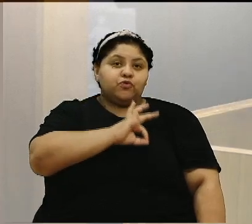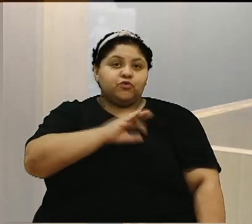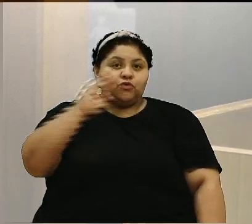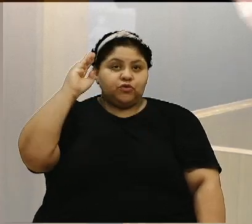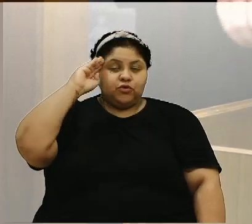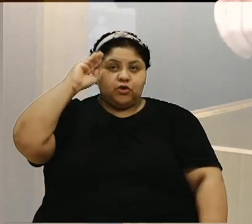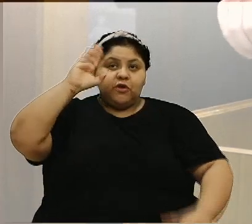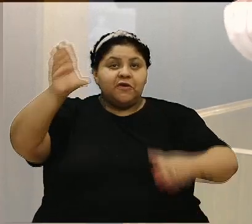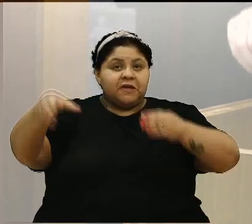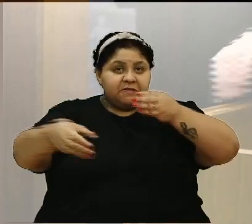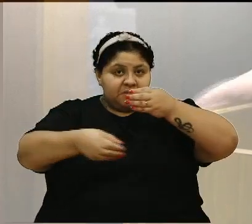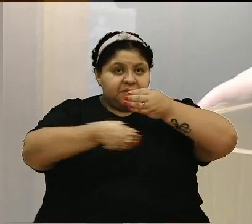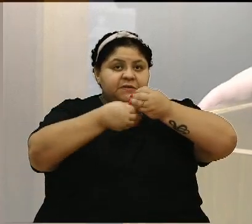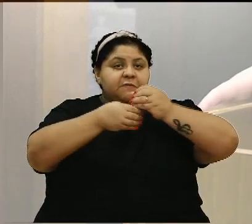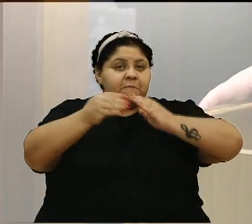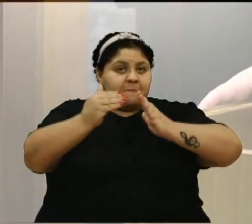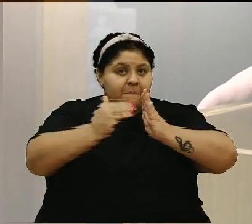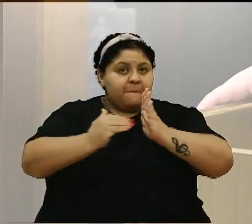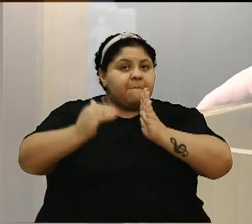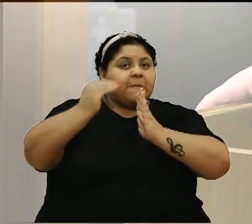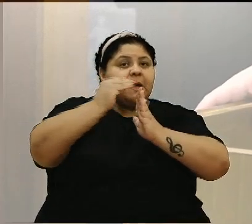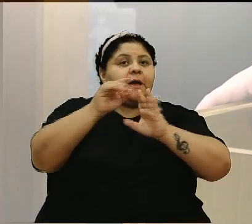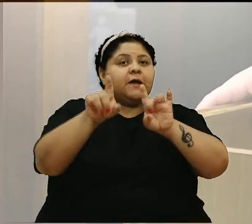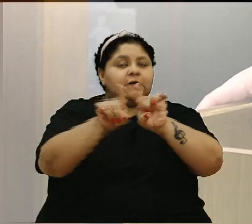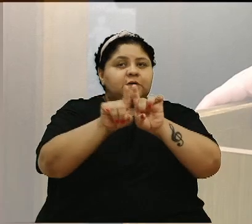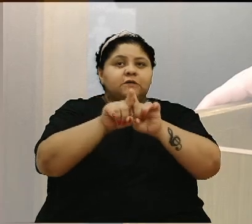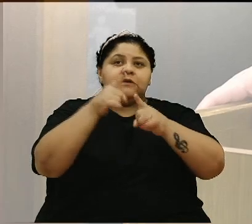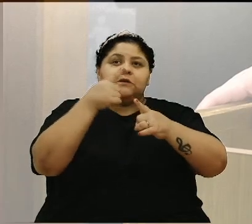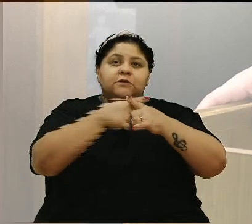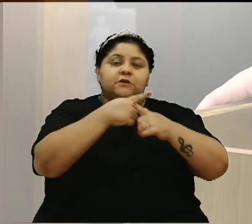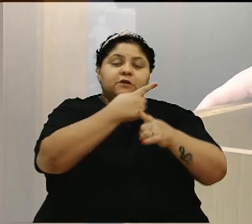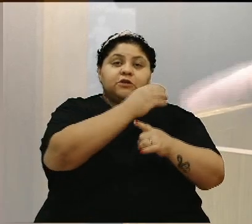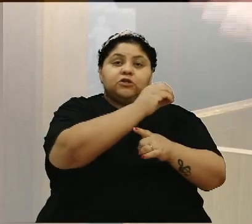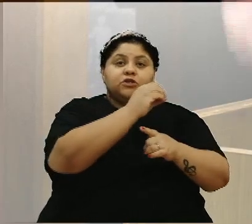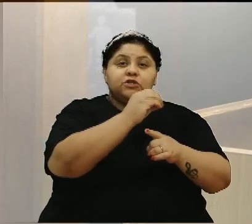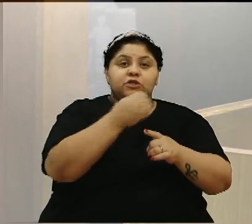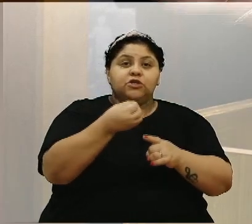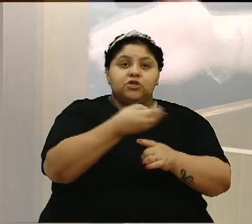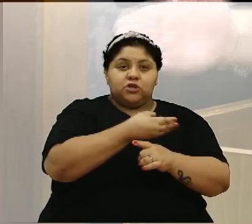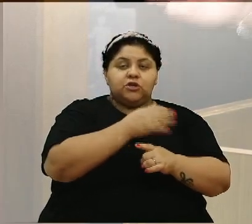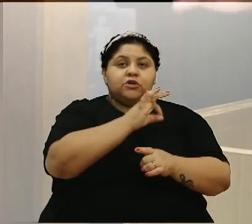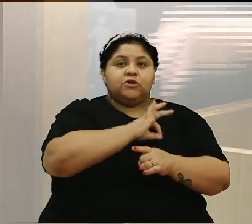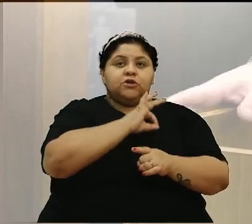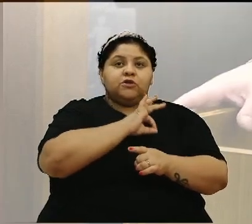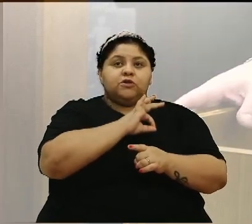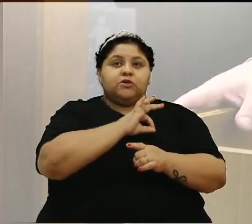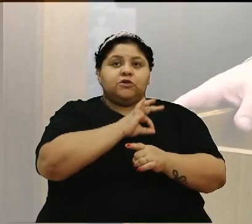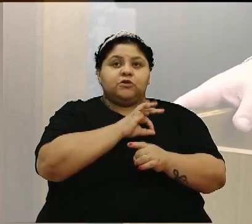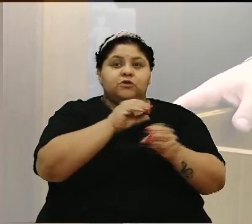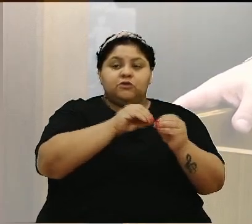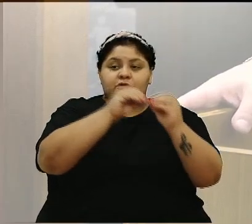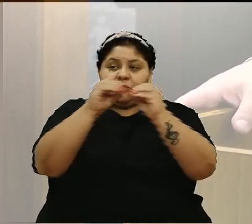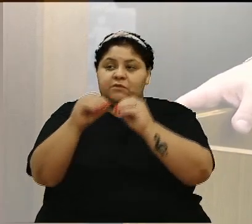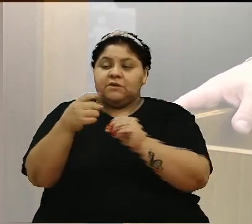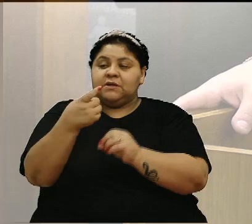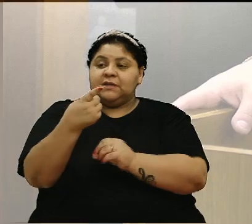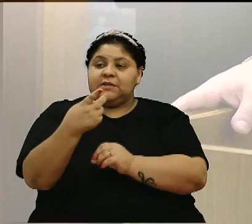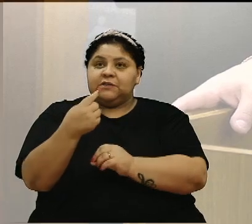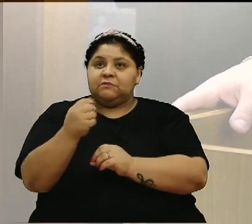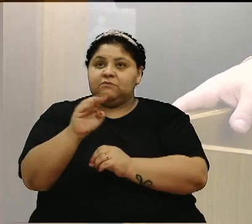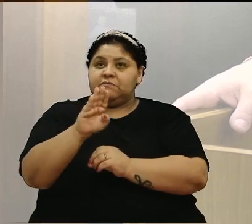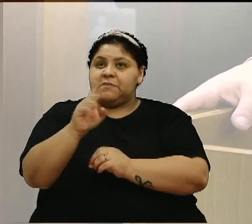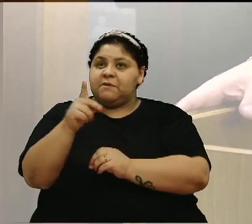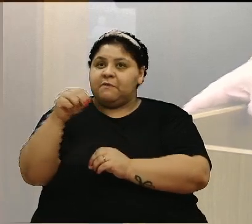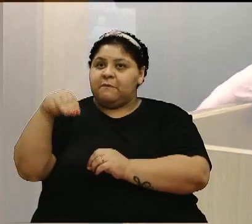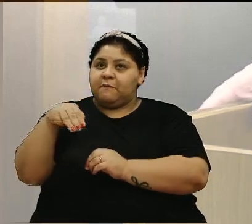acréscimo um pouco maior também, porque além dos 100 novos policiais militares que vão para o 12º Batalhão de Polícia Militar, em